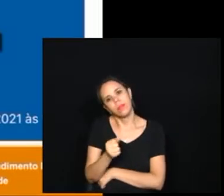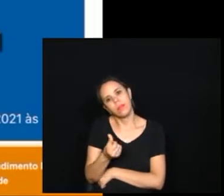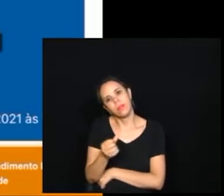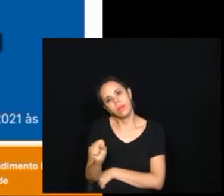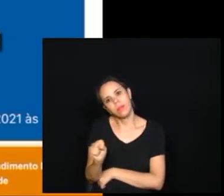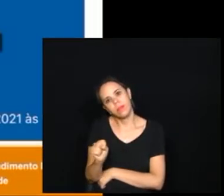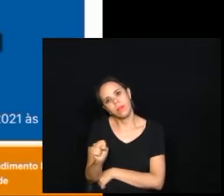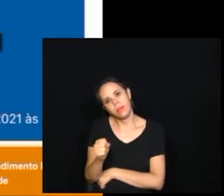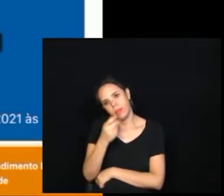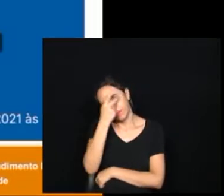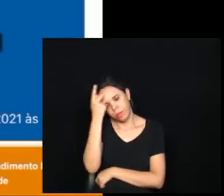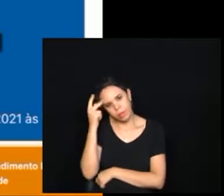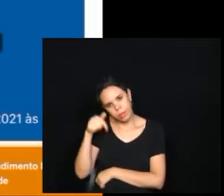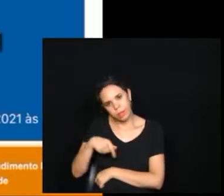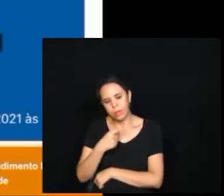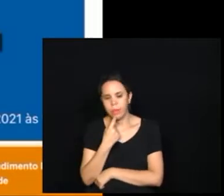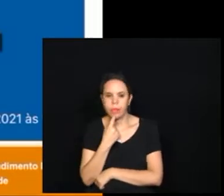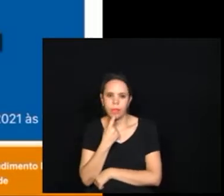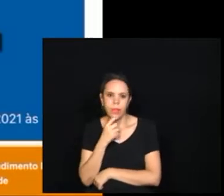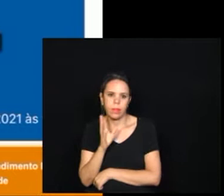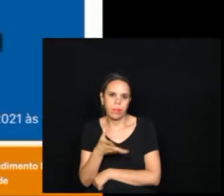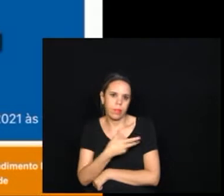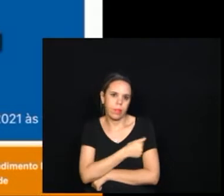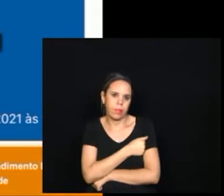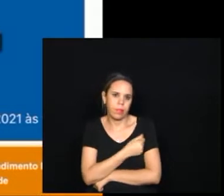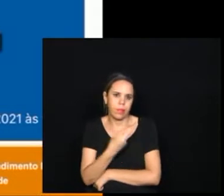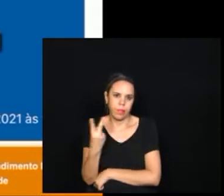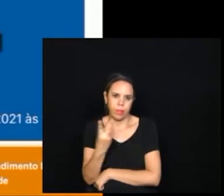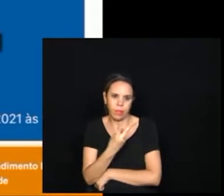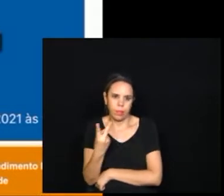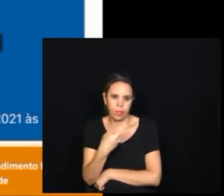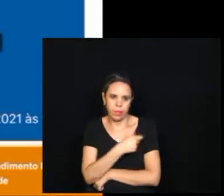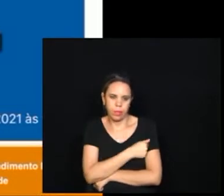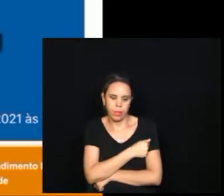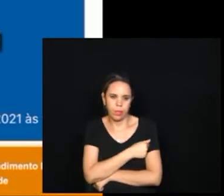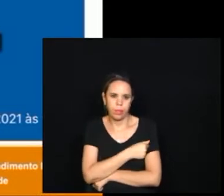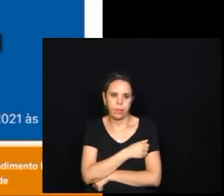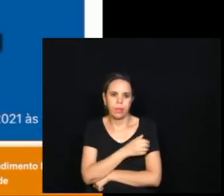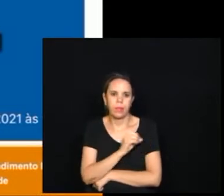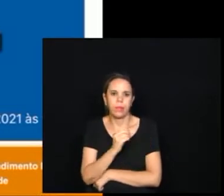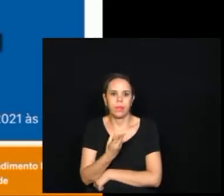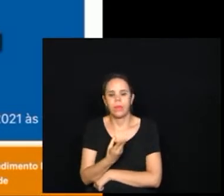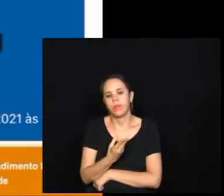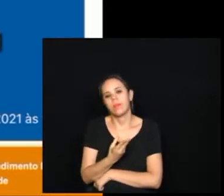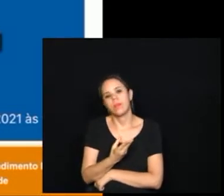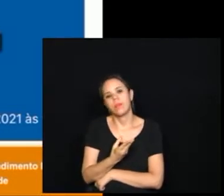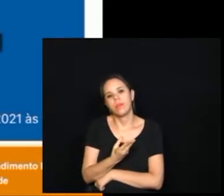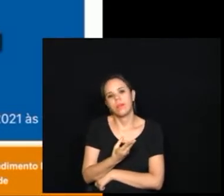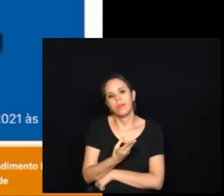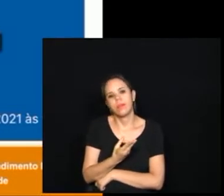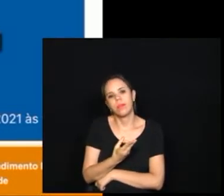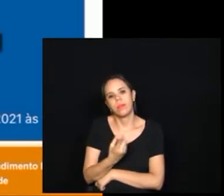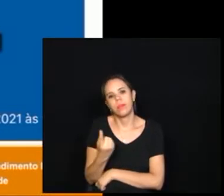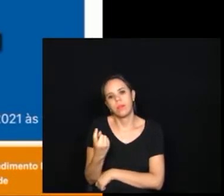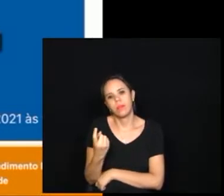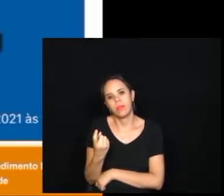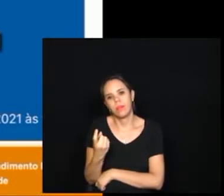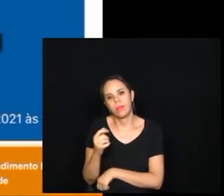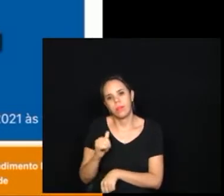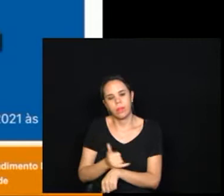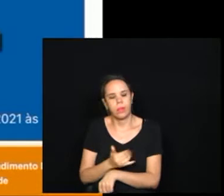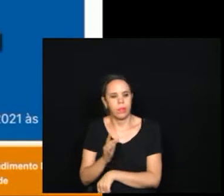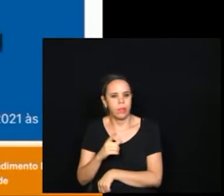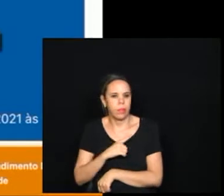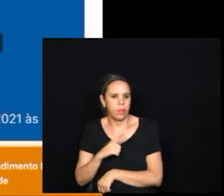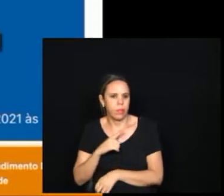715.868 pessoas aqui de Campinas já tomaram 2 doses da vacina ou o imunizante de dose única, ou seja, a gente já